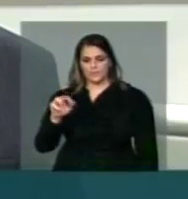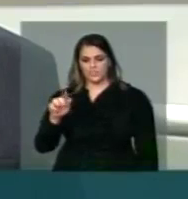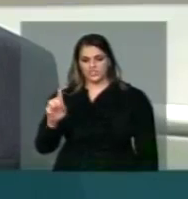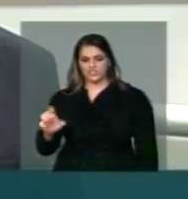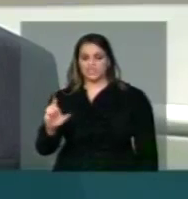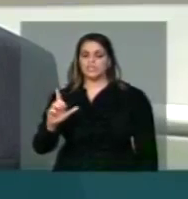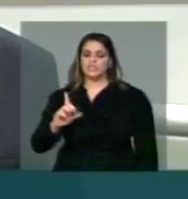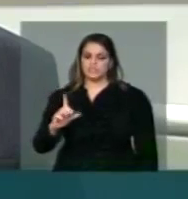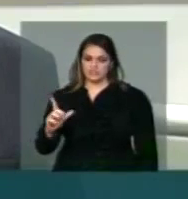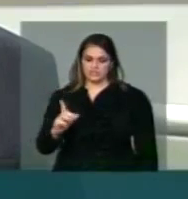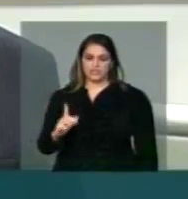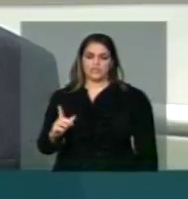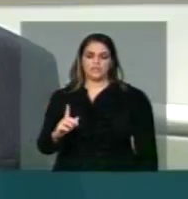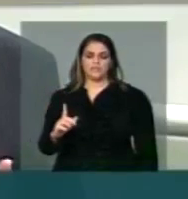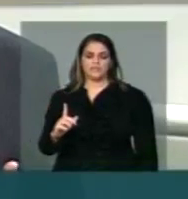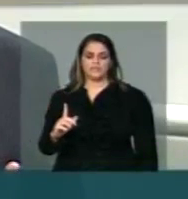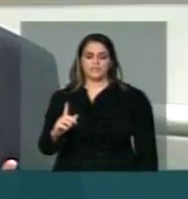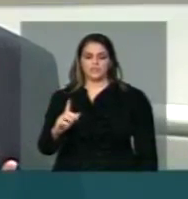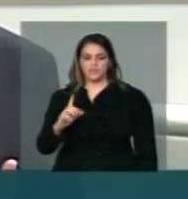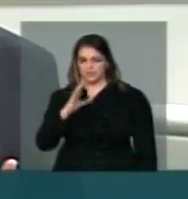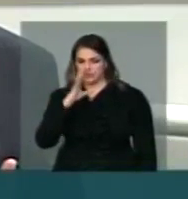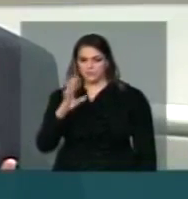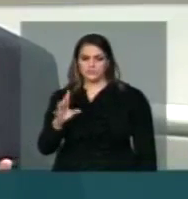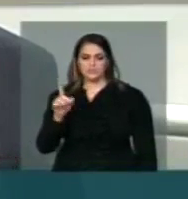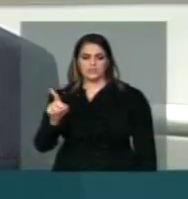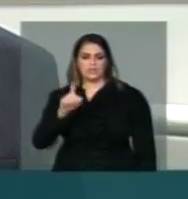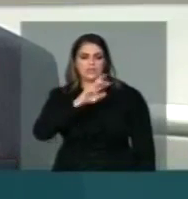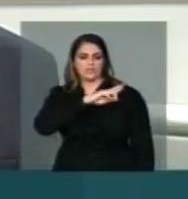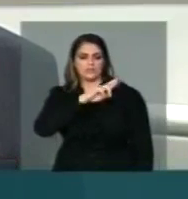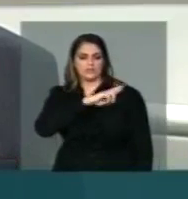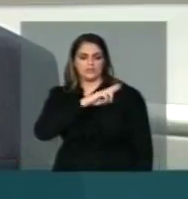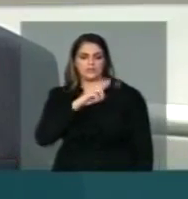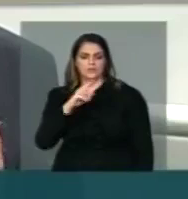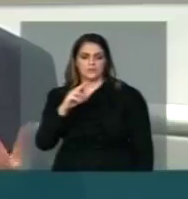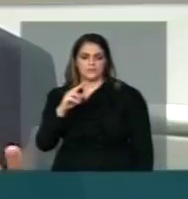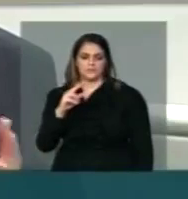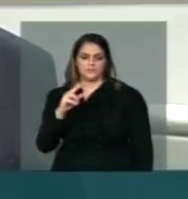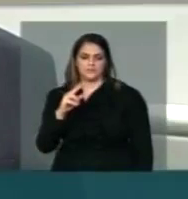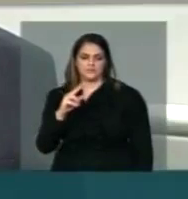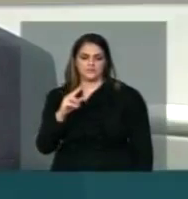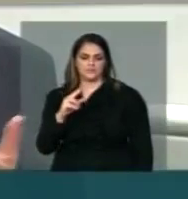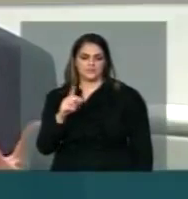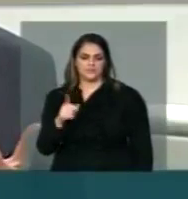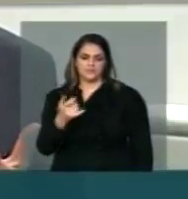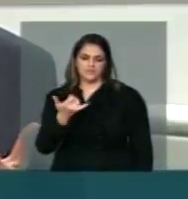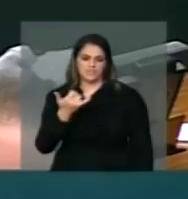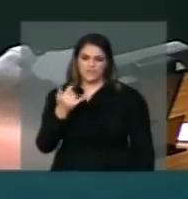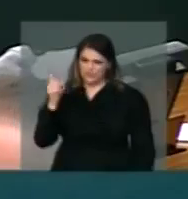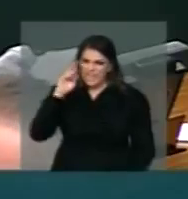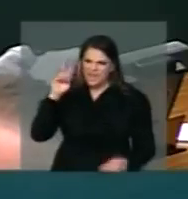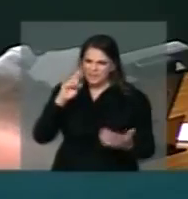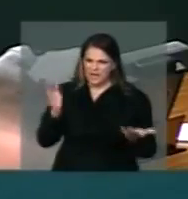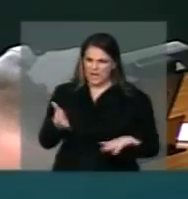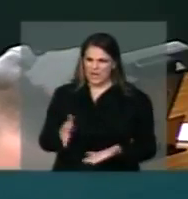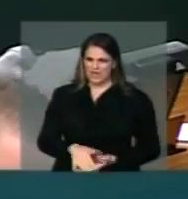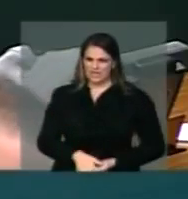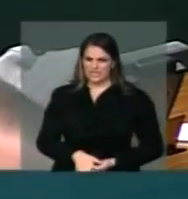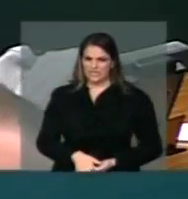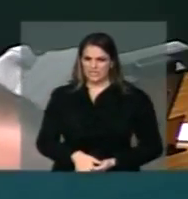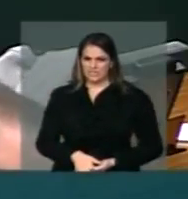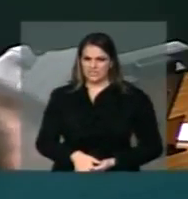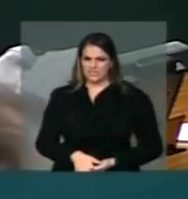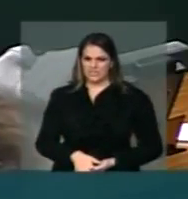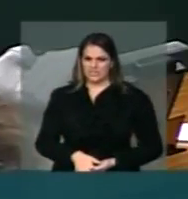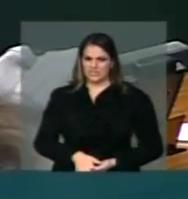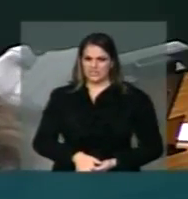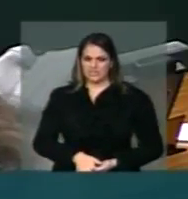responsabilidade imputada ao senhor Pedro Barusco. O senhor só se lembrou agora. O envolvimento do Pedro Barusco no nível que